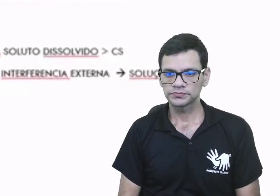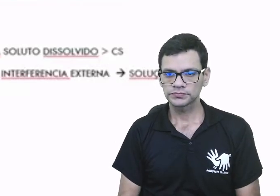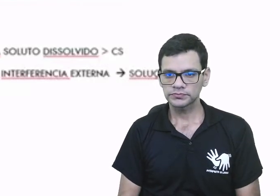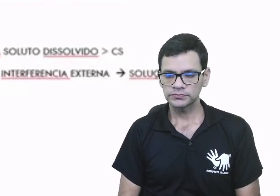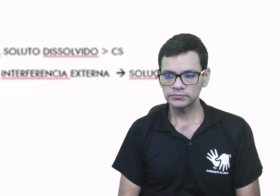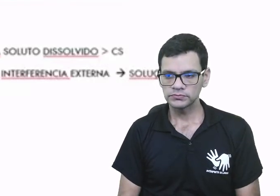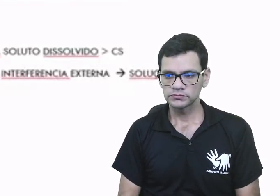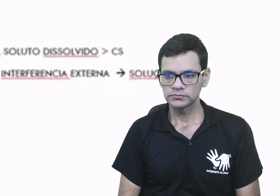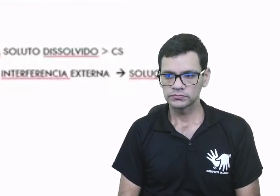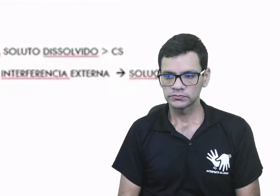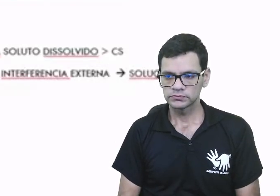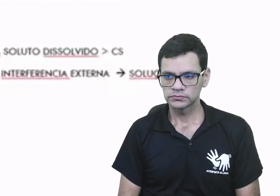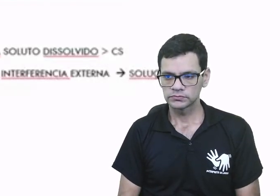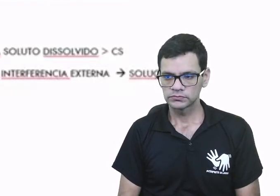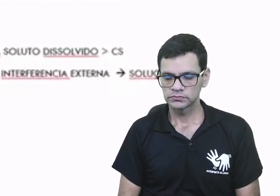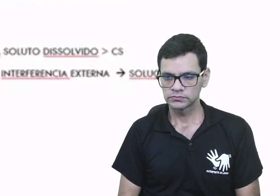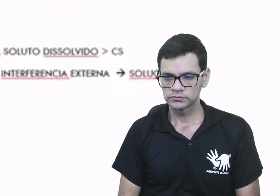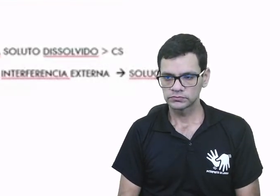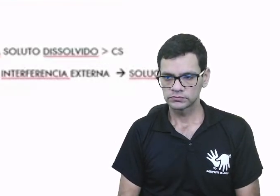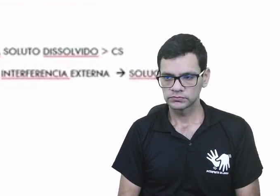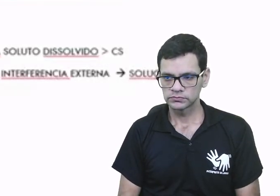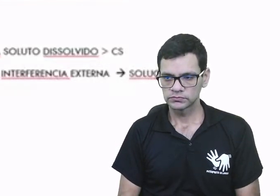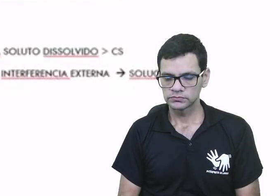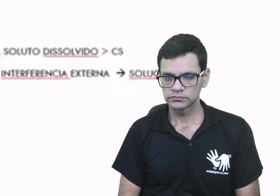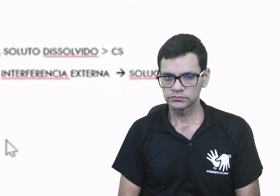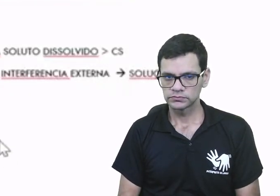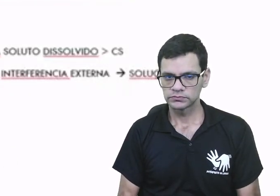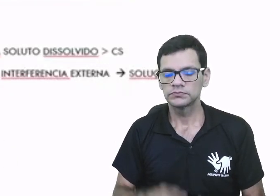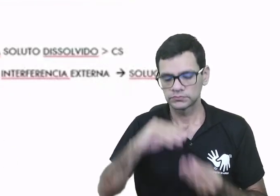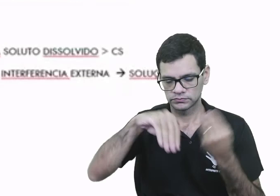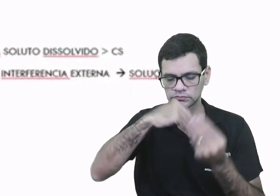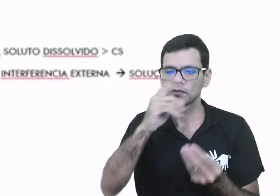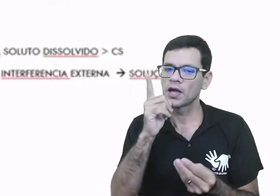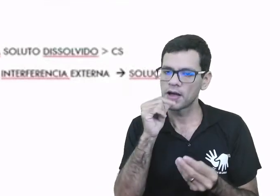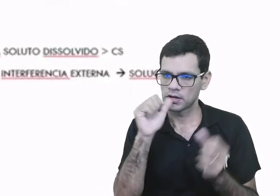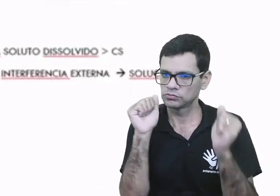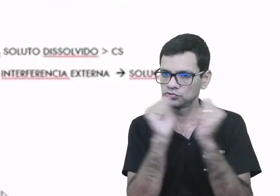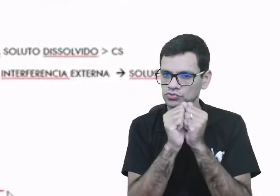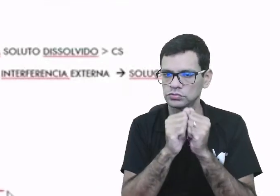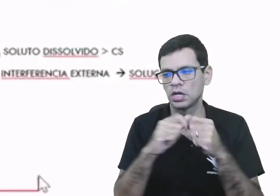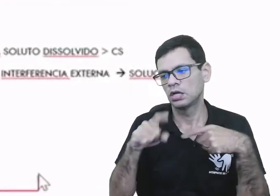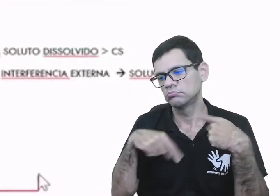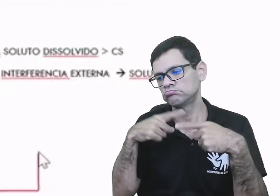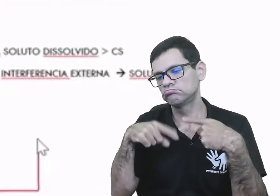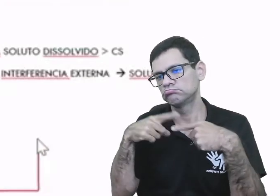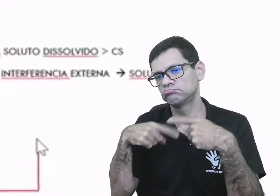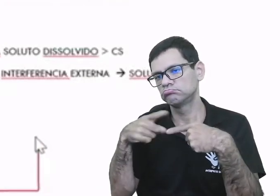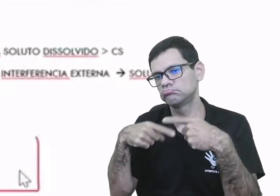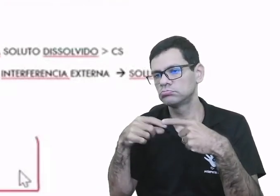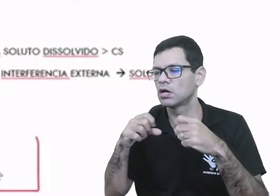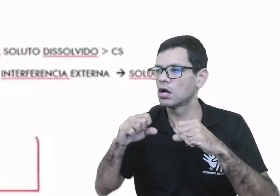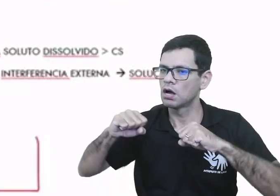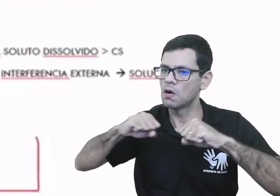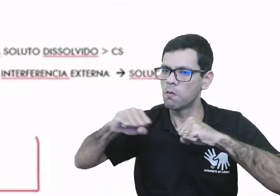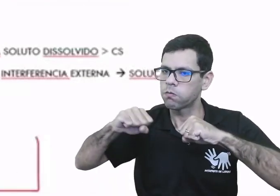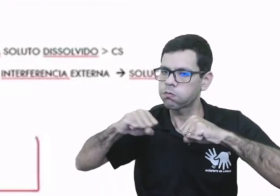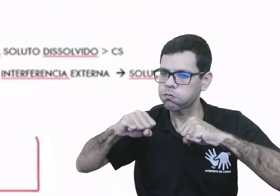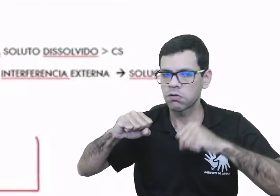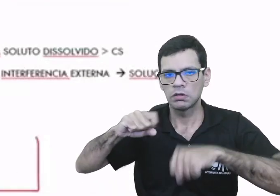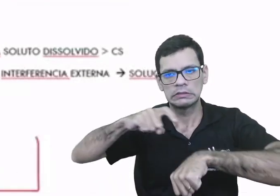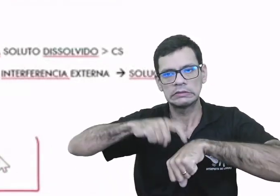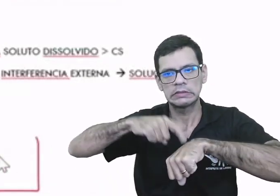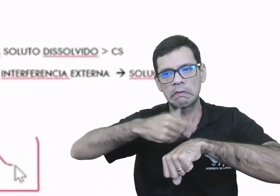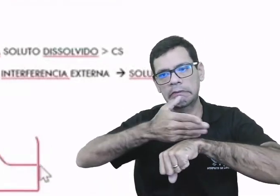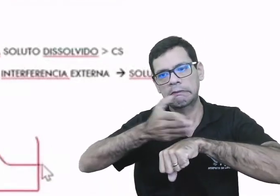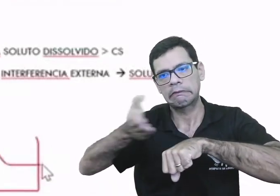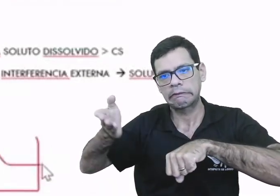38 gramas de sal dissolvido em água. E aí passa um tempo, acontece uma agitação, uma turbulência. O